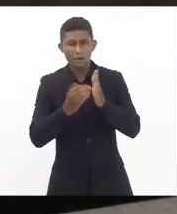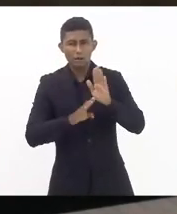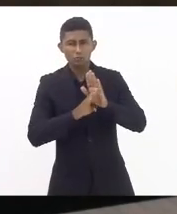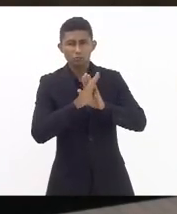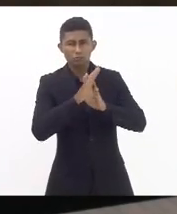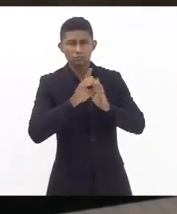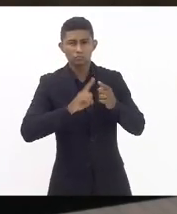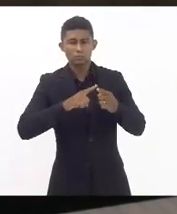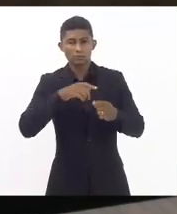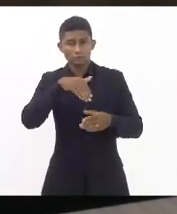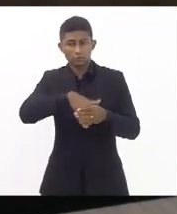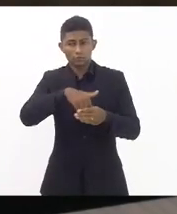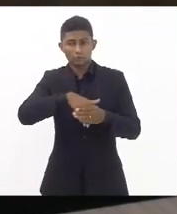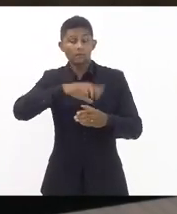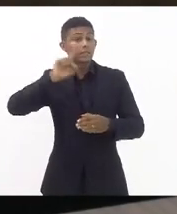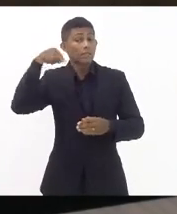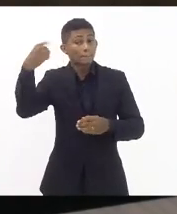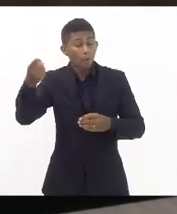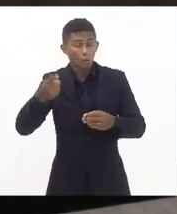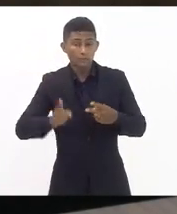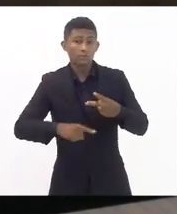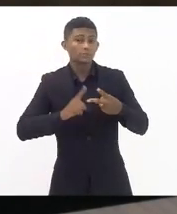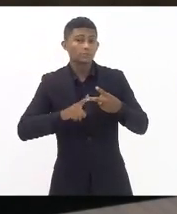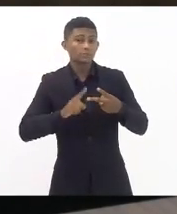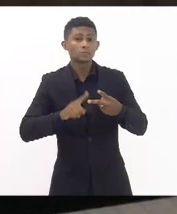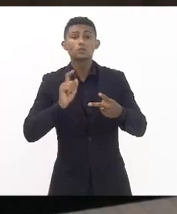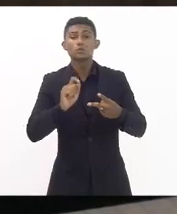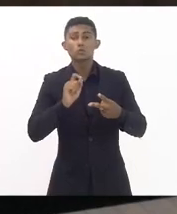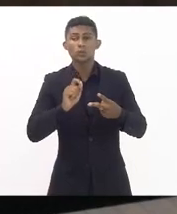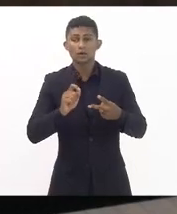voltaríamos às negociações